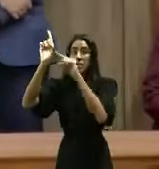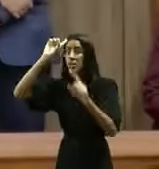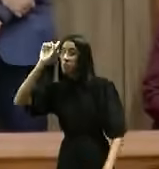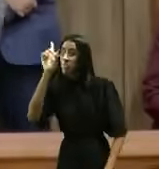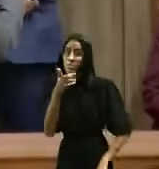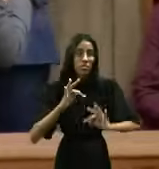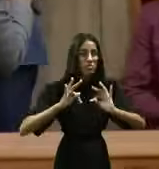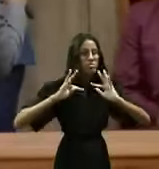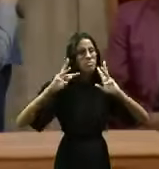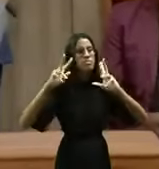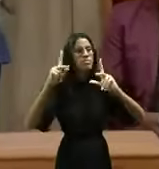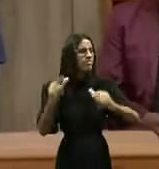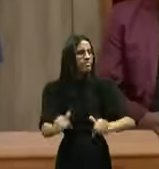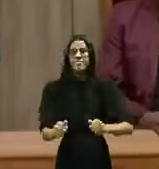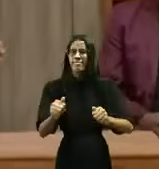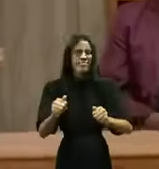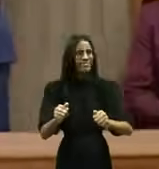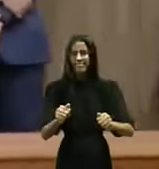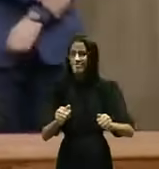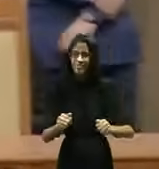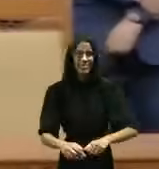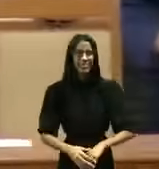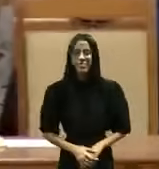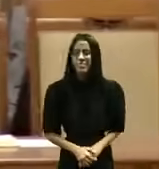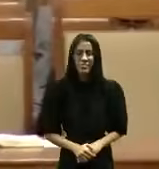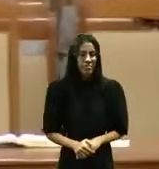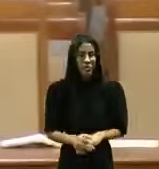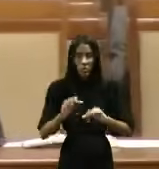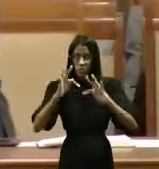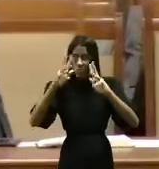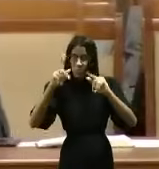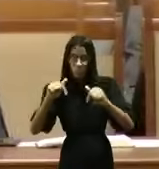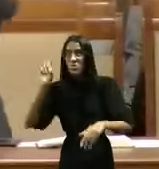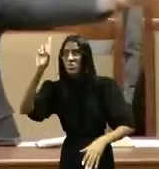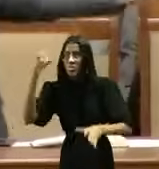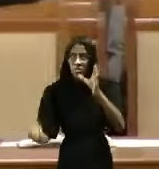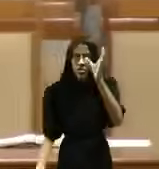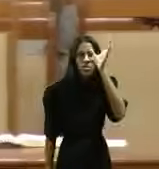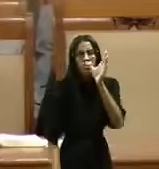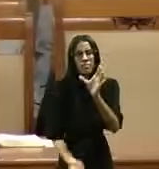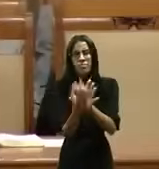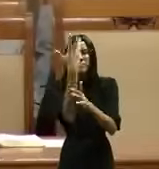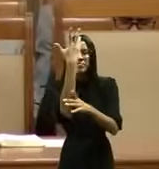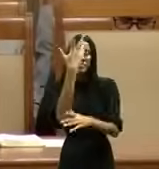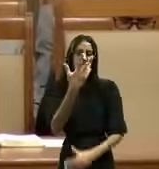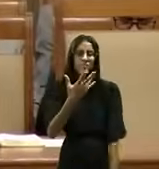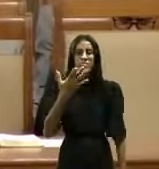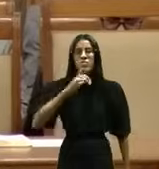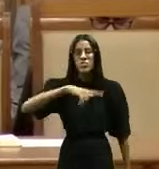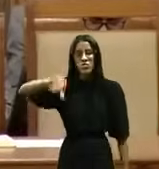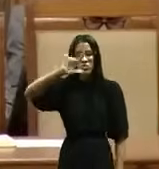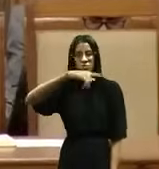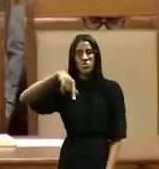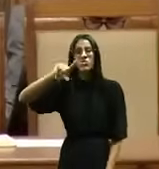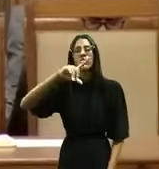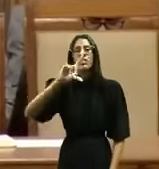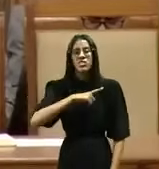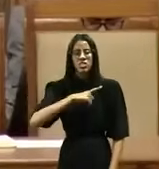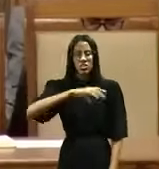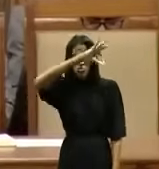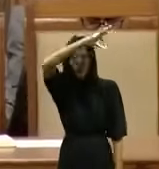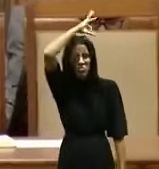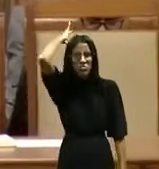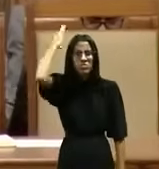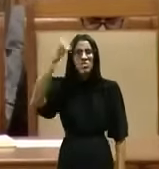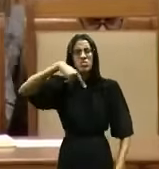e ouve-se a sua não sabe de onde vem nem para onde vai só quem é nascido do espírito santo quem